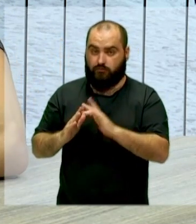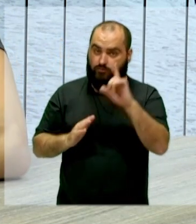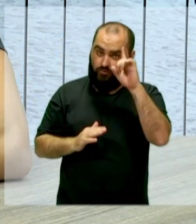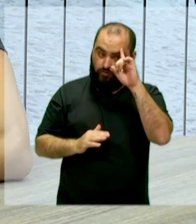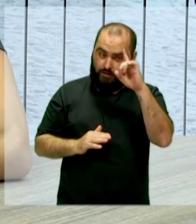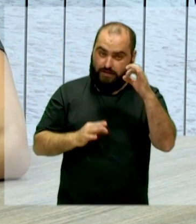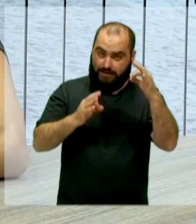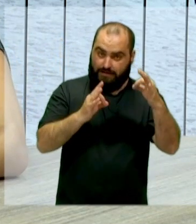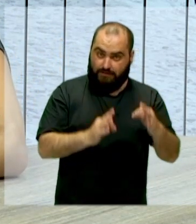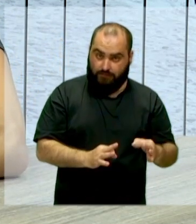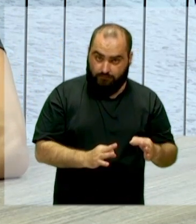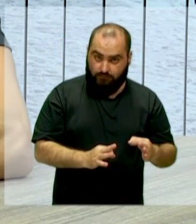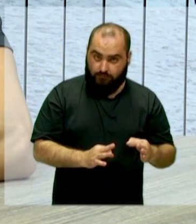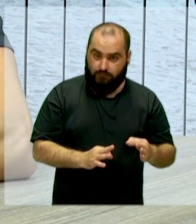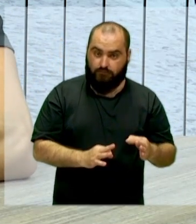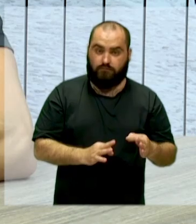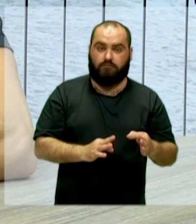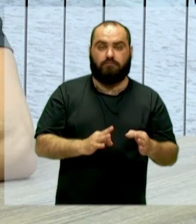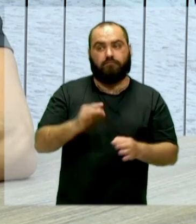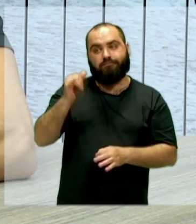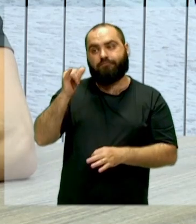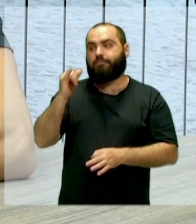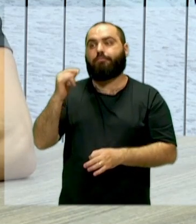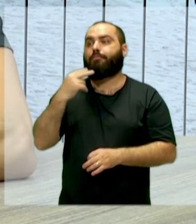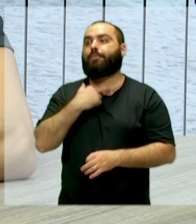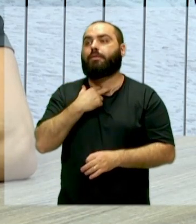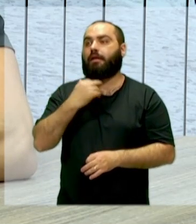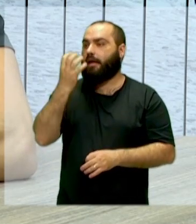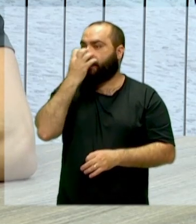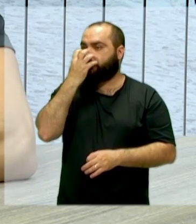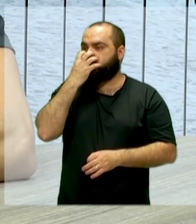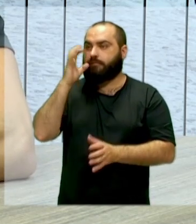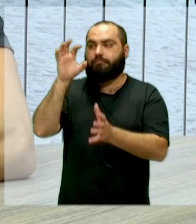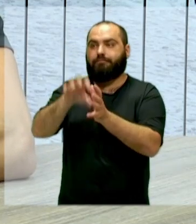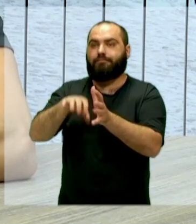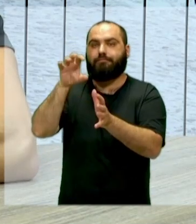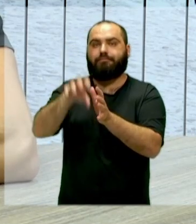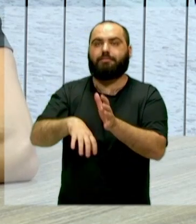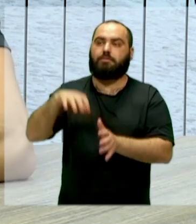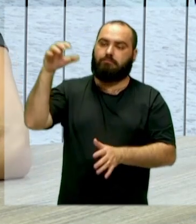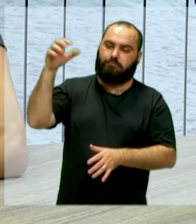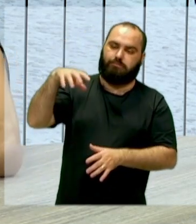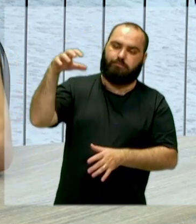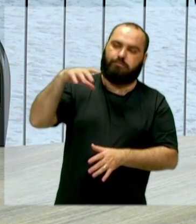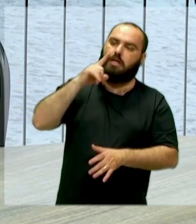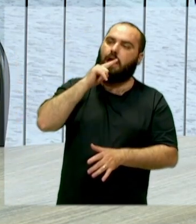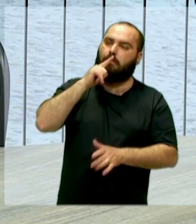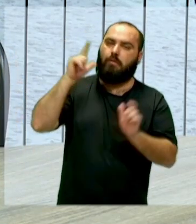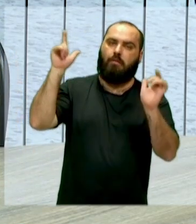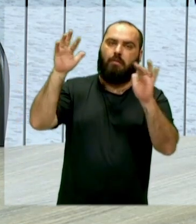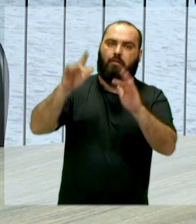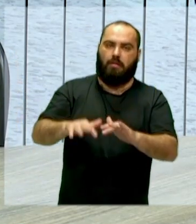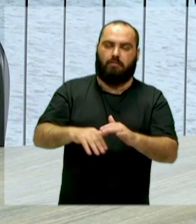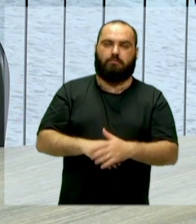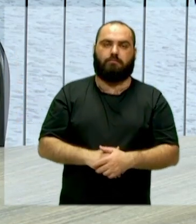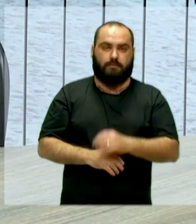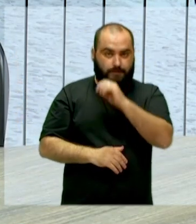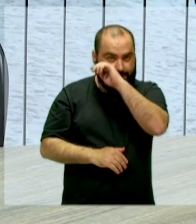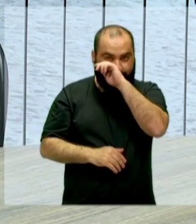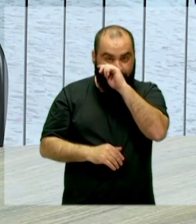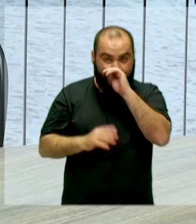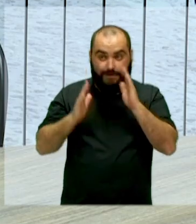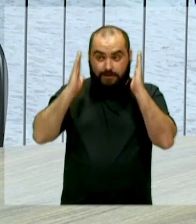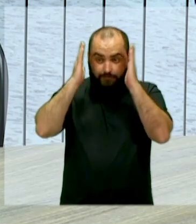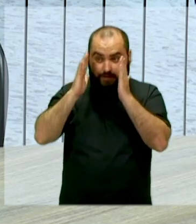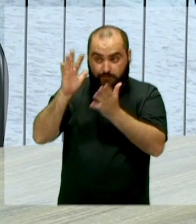da coleta seletiva não passar um cachorro rasgar ou a chover molhar tudo o caminhão da coleta seletiva pegar isso